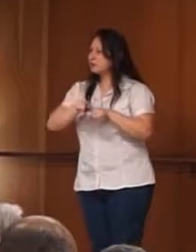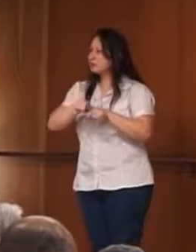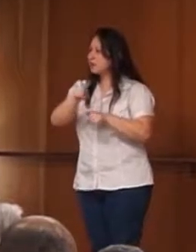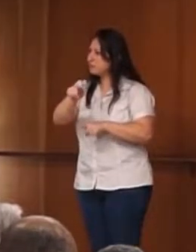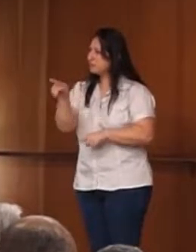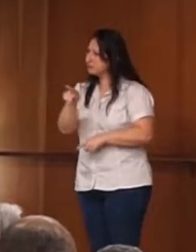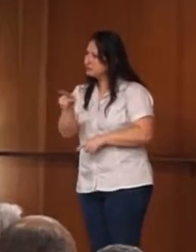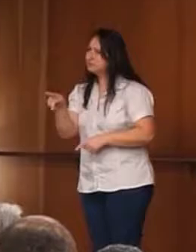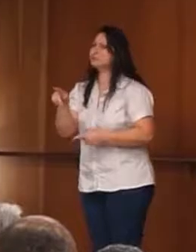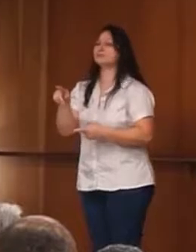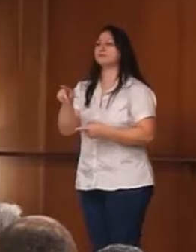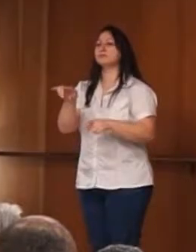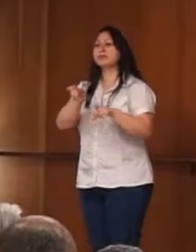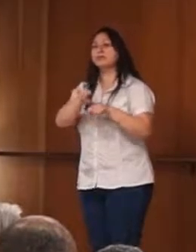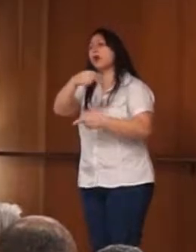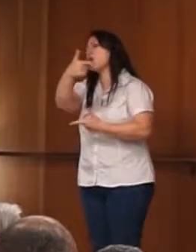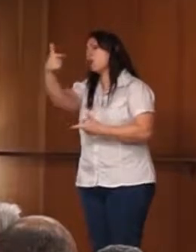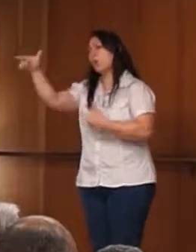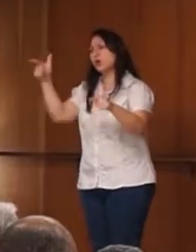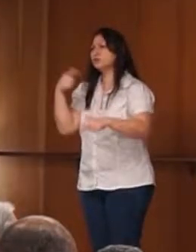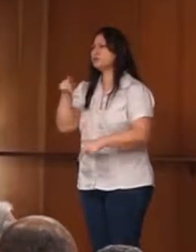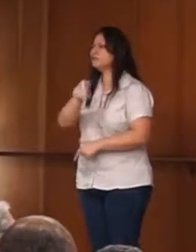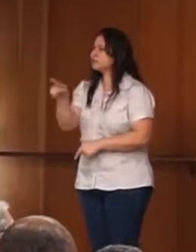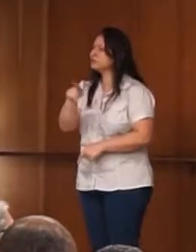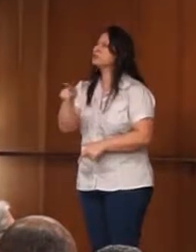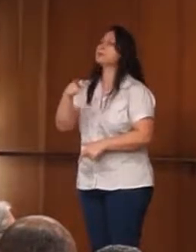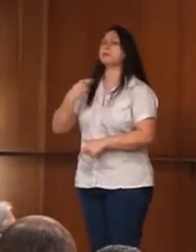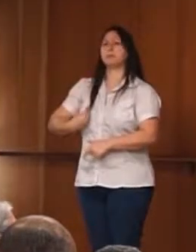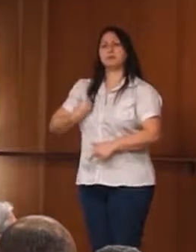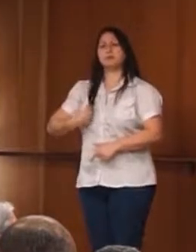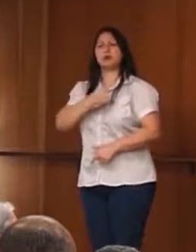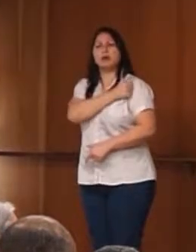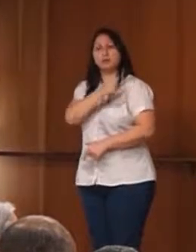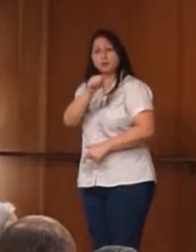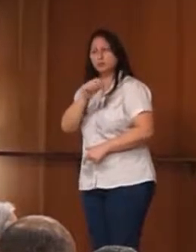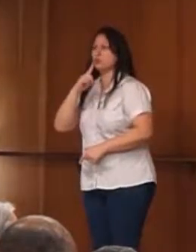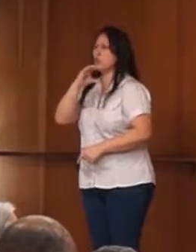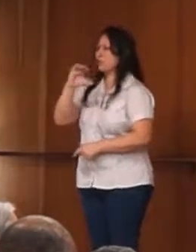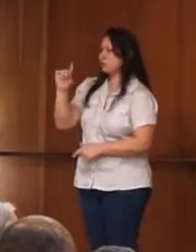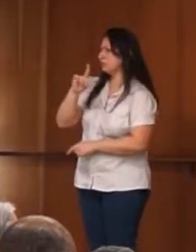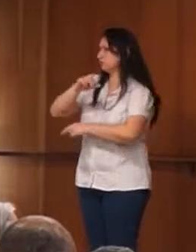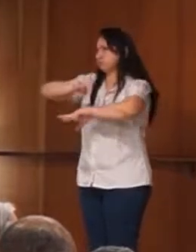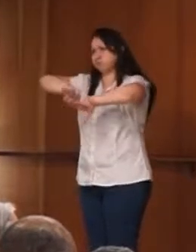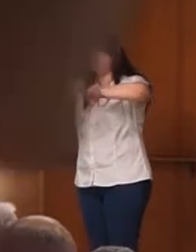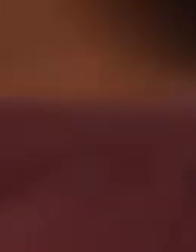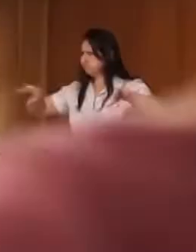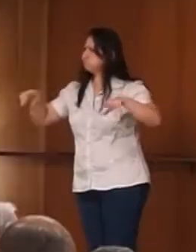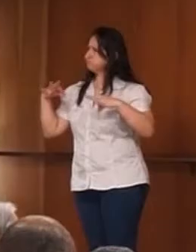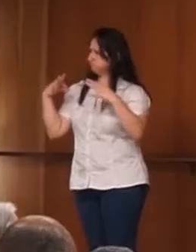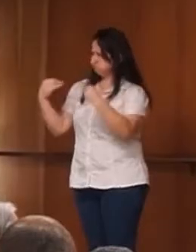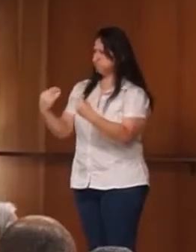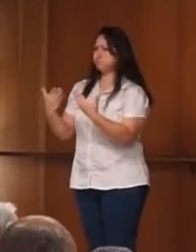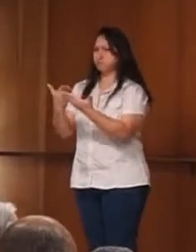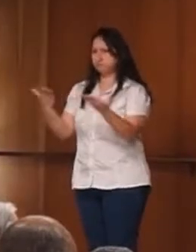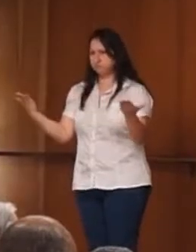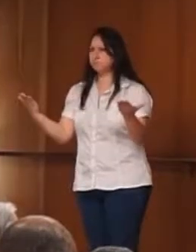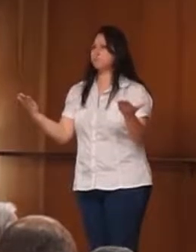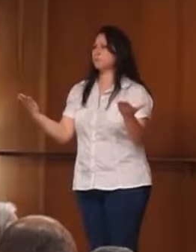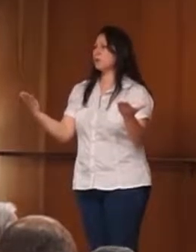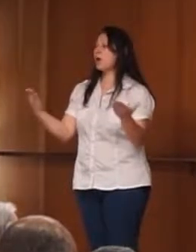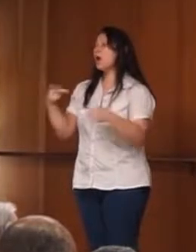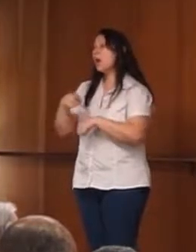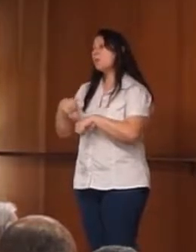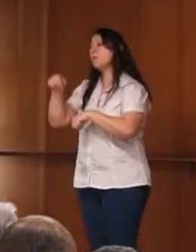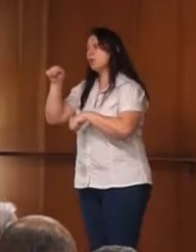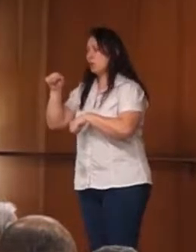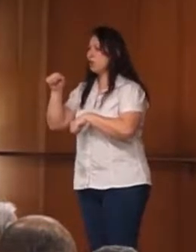Alexandra, demais colegas, professores aqui presentes, alunos, coordenadores, nosso coordenador da pós-graduação